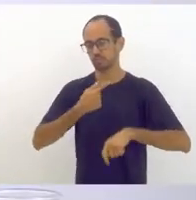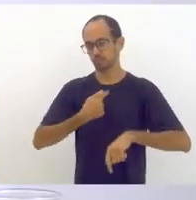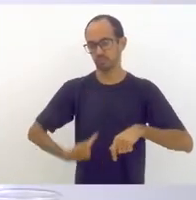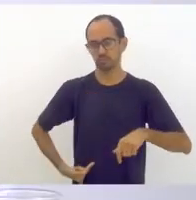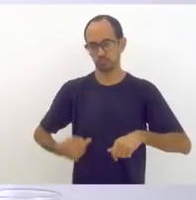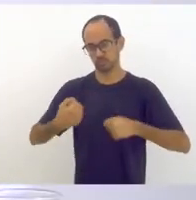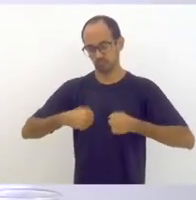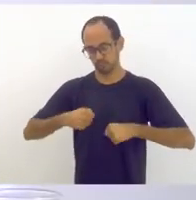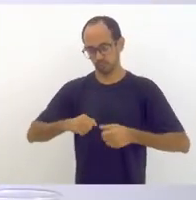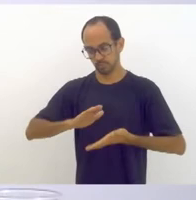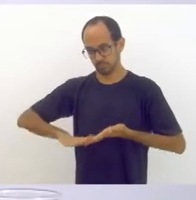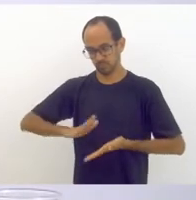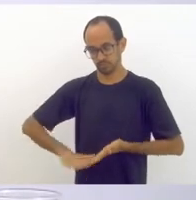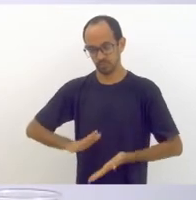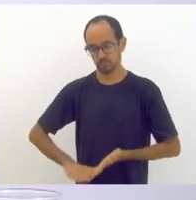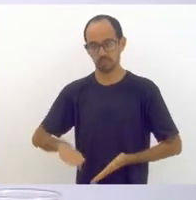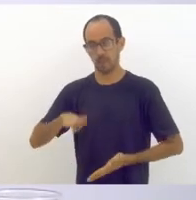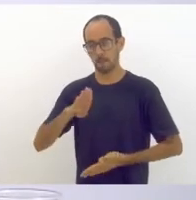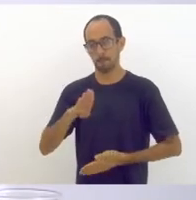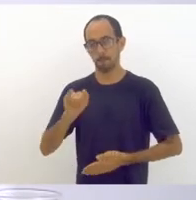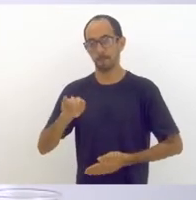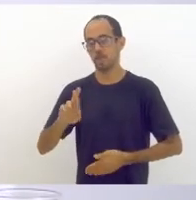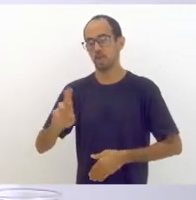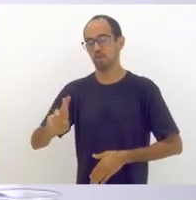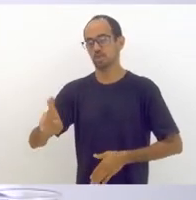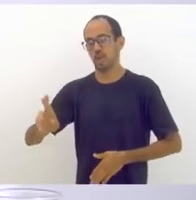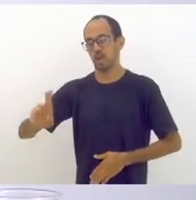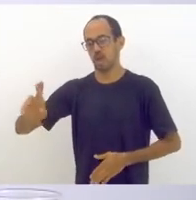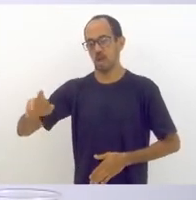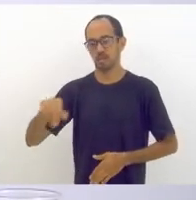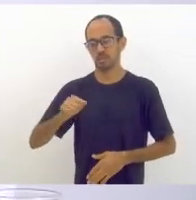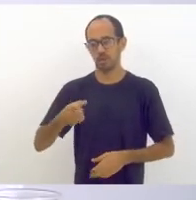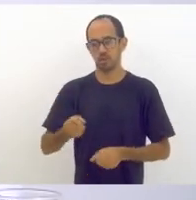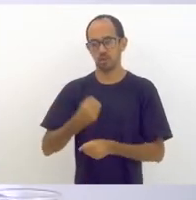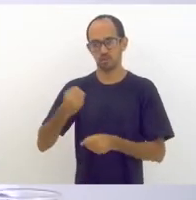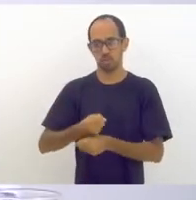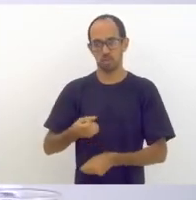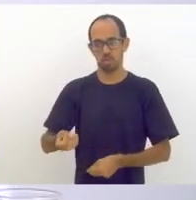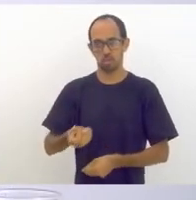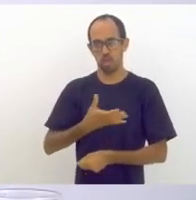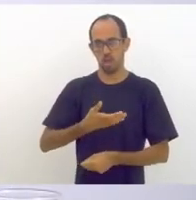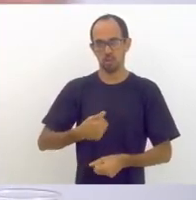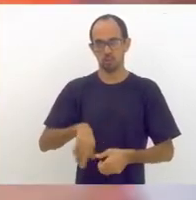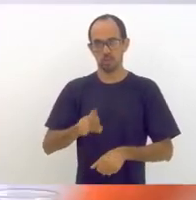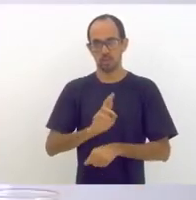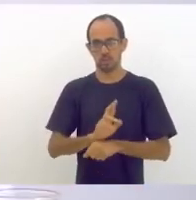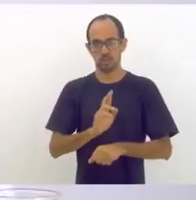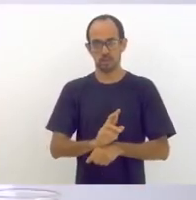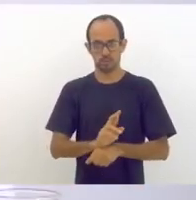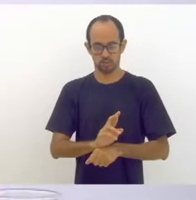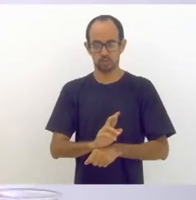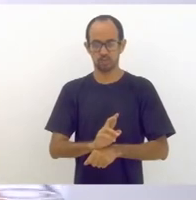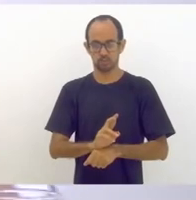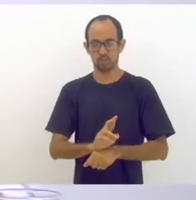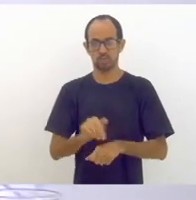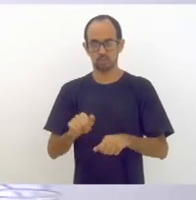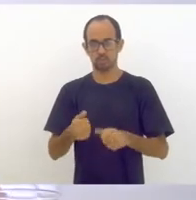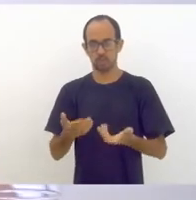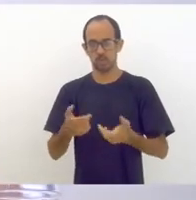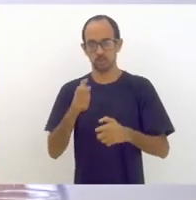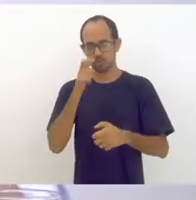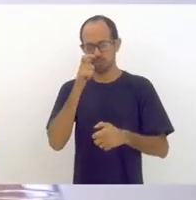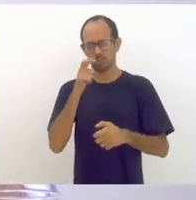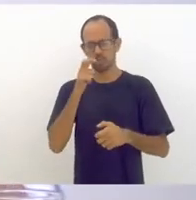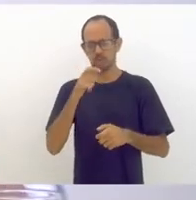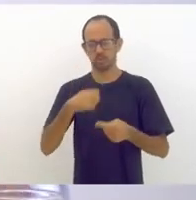para construir novos reservatórios. E aí, claro, aí o interesse